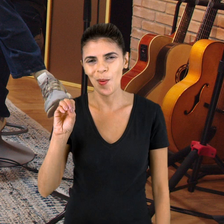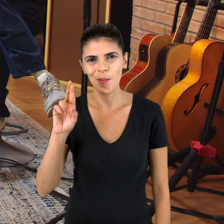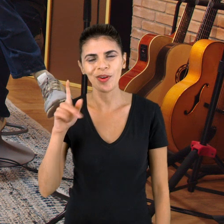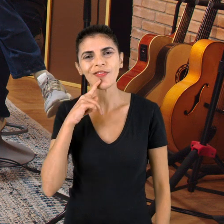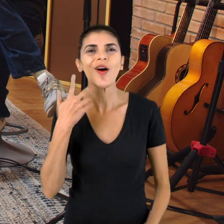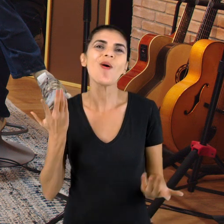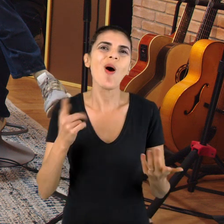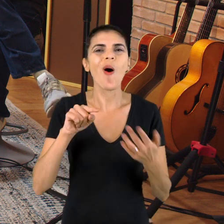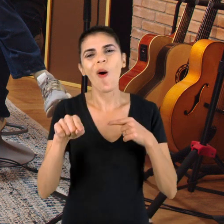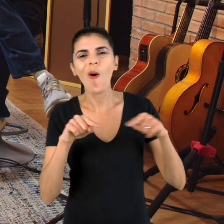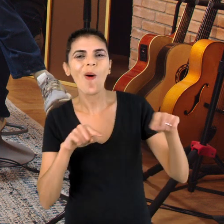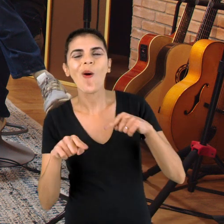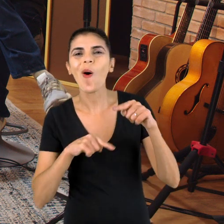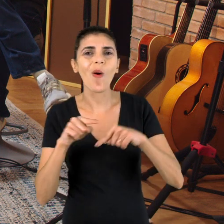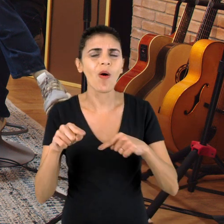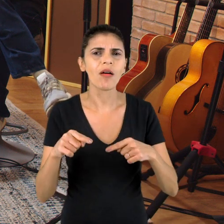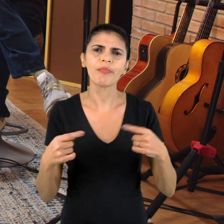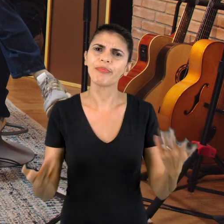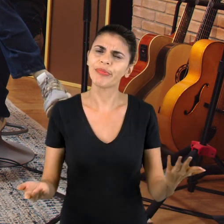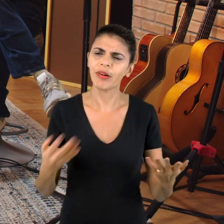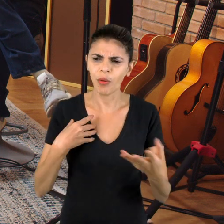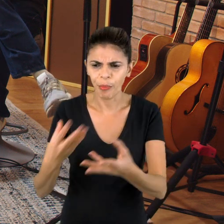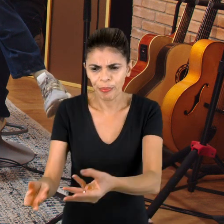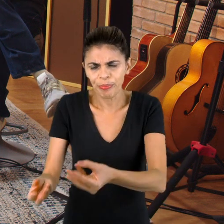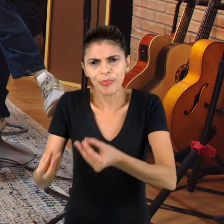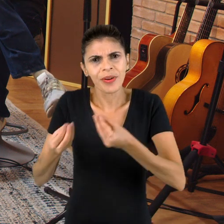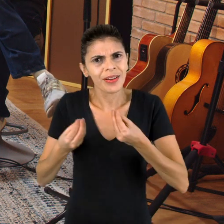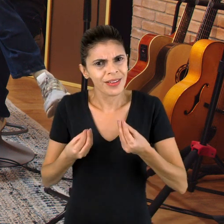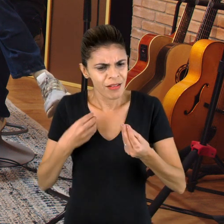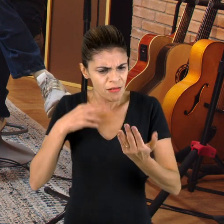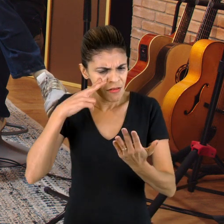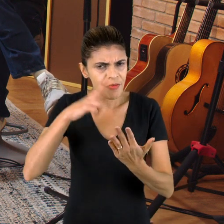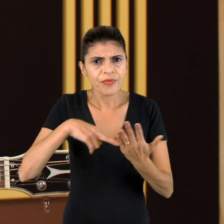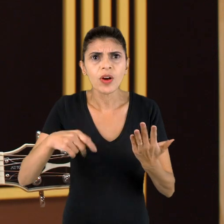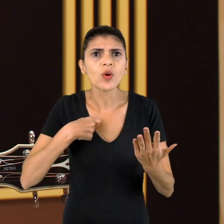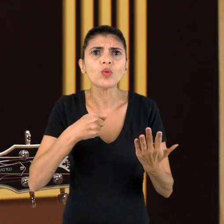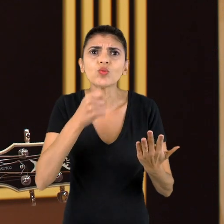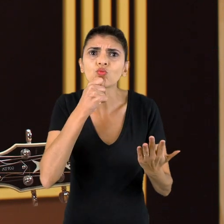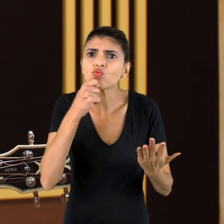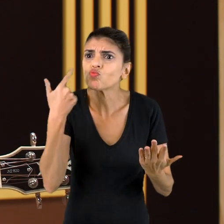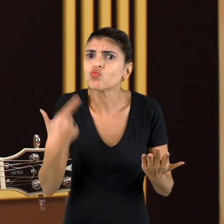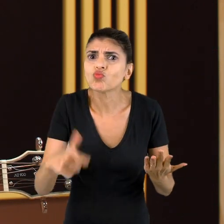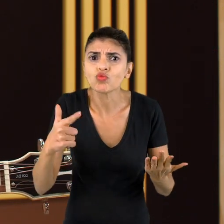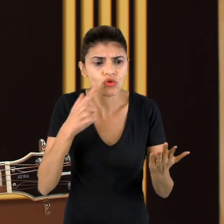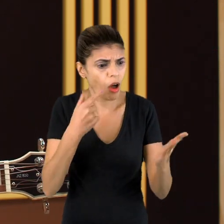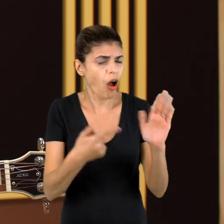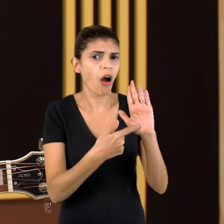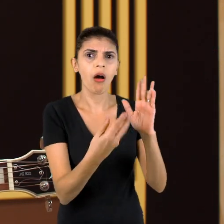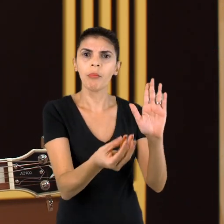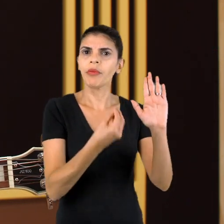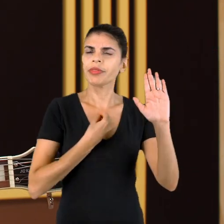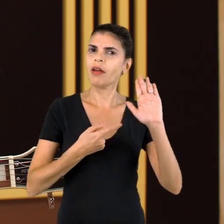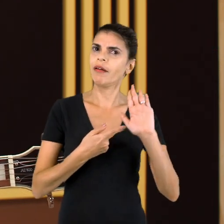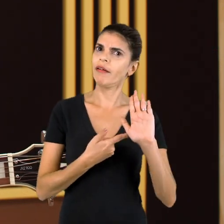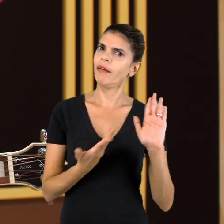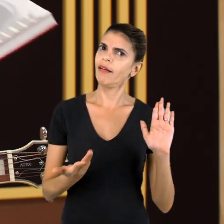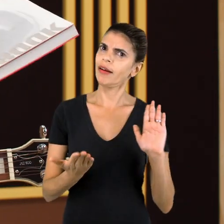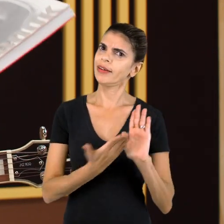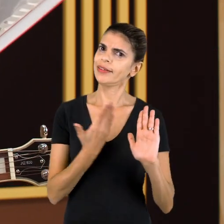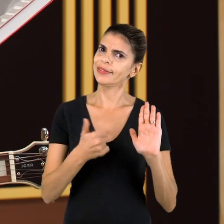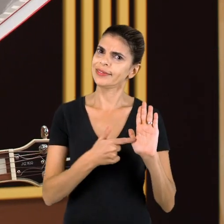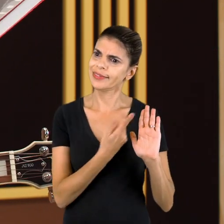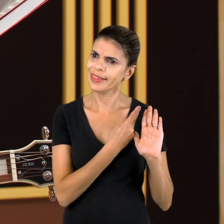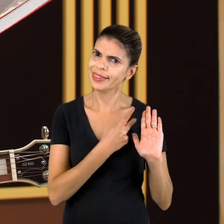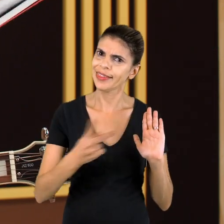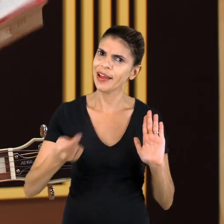tocar. Ah, vamos tocar essa, tocar aquela. E eu, pô, tive que pegar tudo de ouvido, não sei o quê. Eu não tinha isto. Aí chegou isso aqui pra mim. Falei, pô, podia ter aqui.